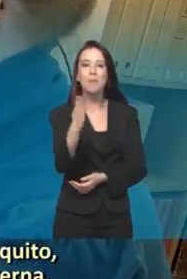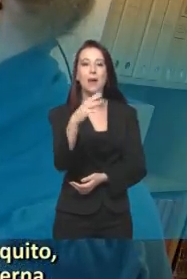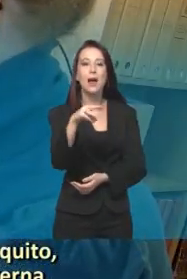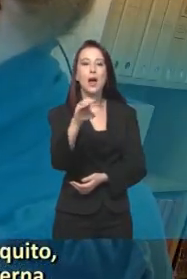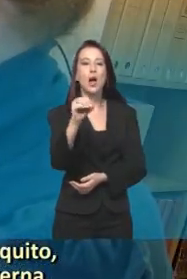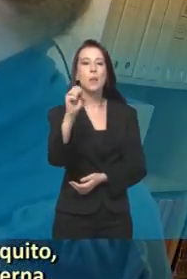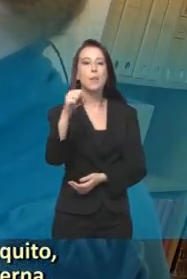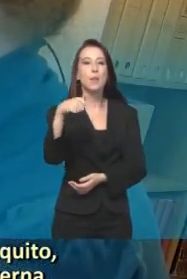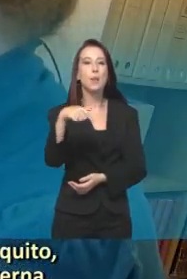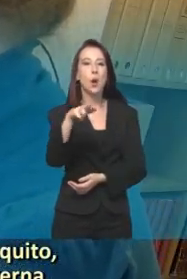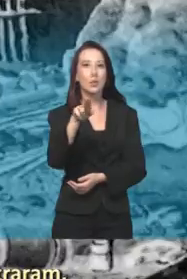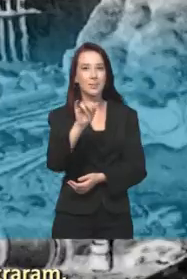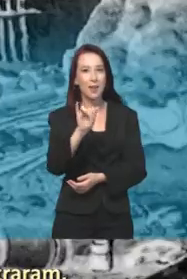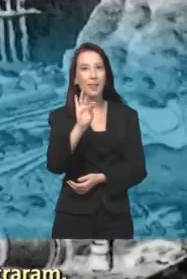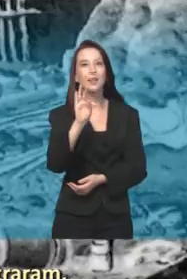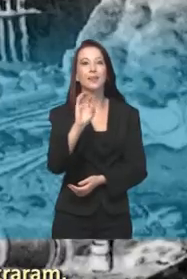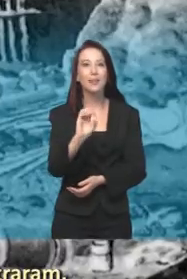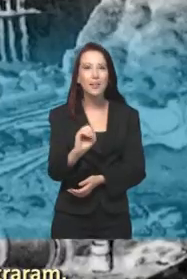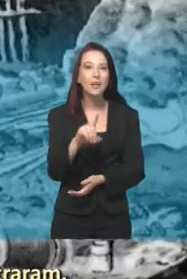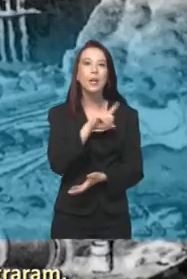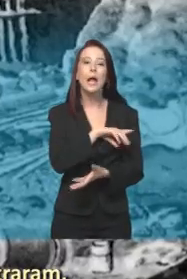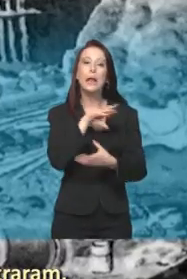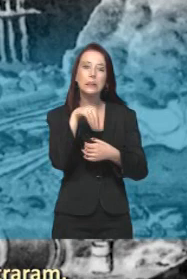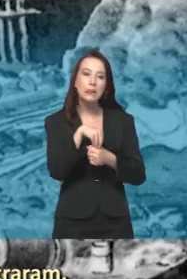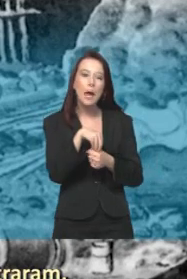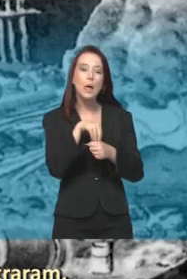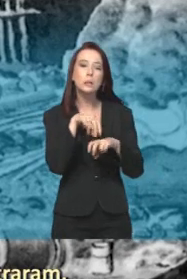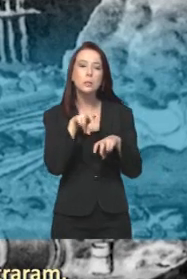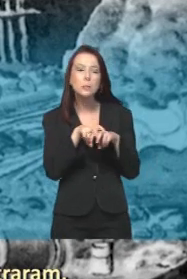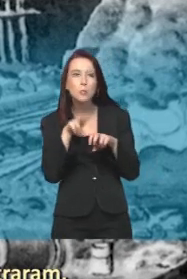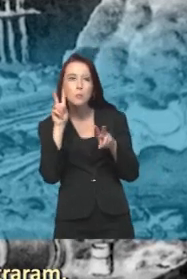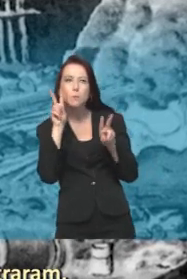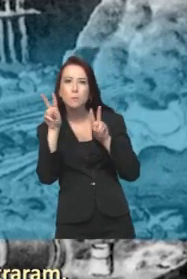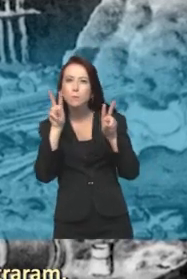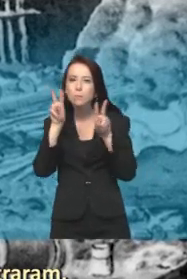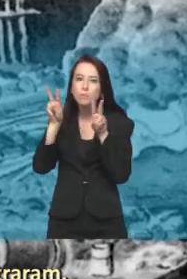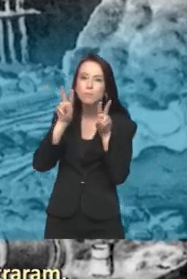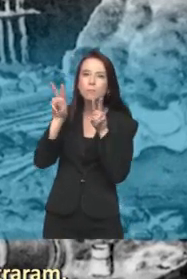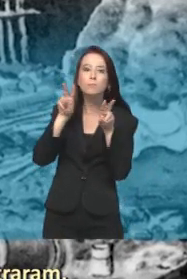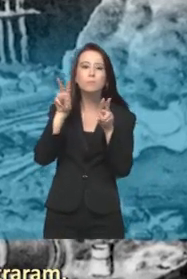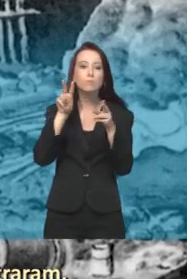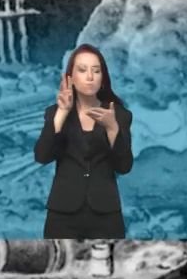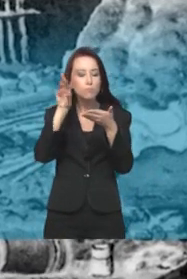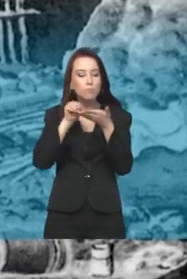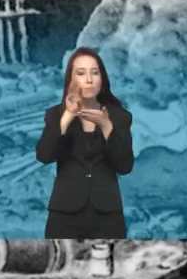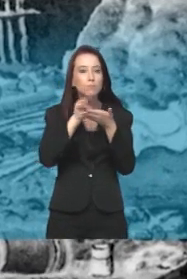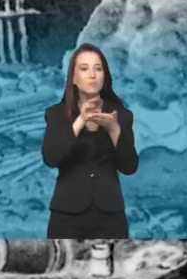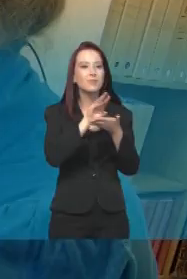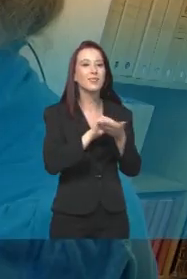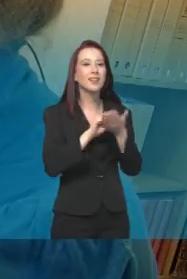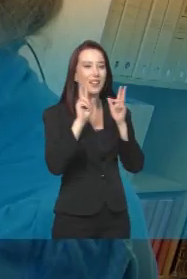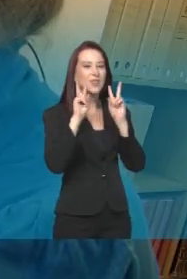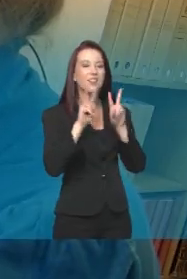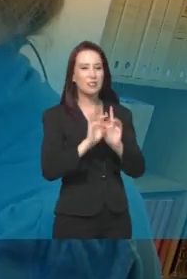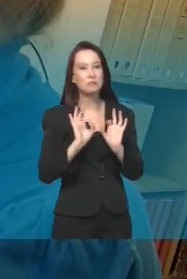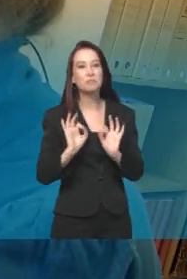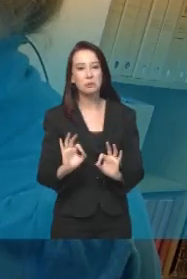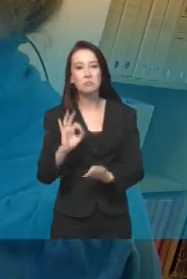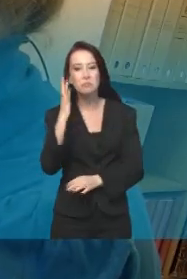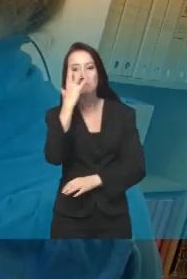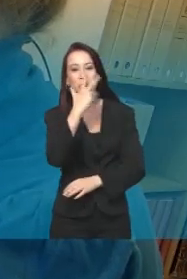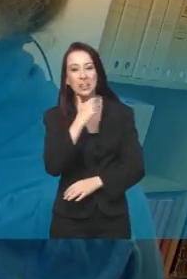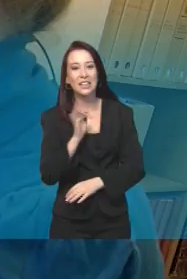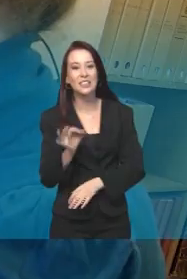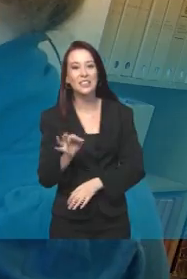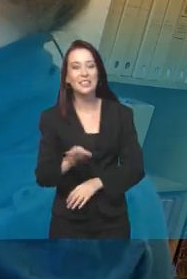na entrada da caverna, estudando algumas das coisas que encontraram. Muito bonito. É muito